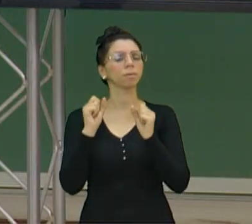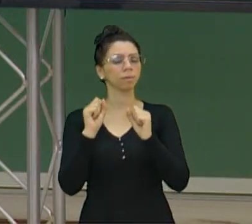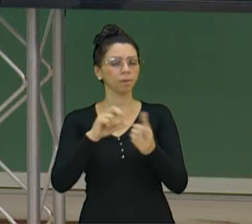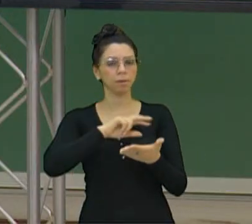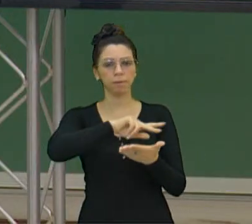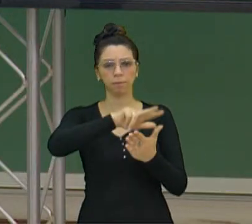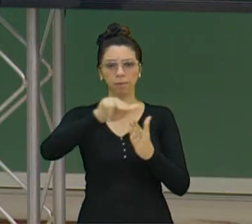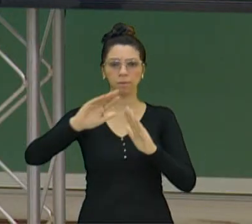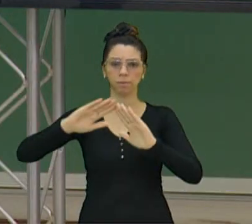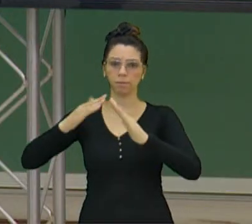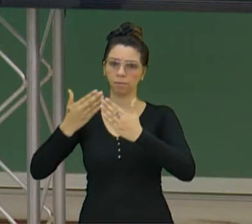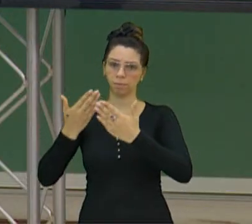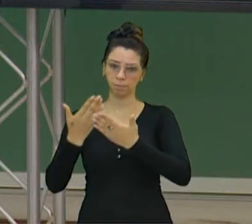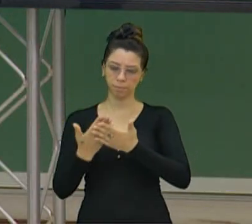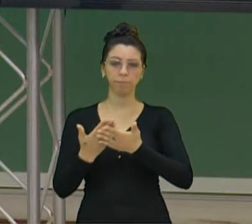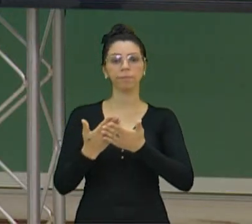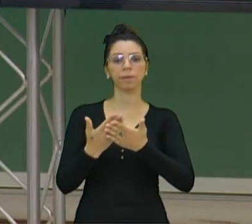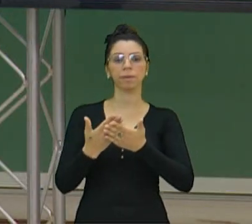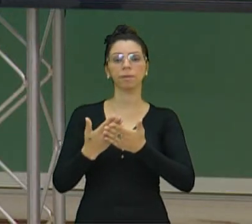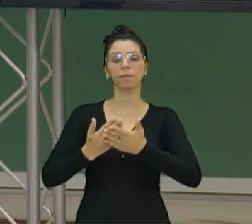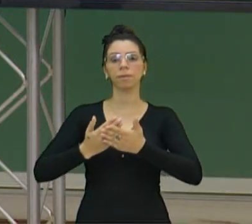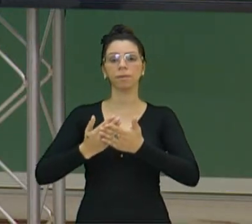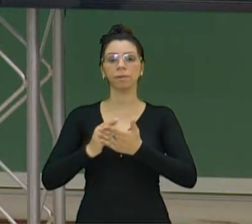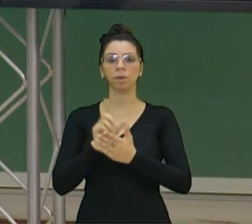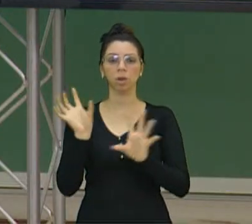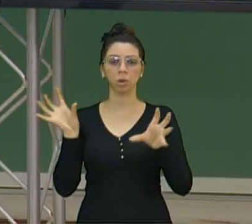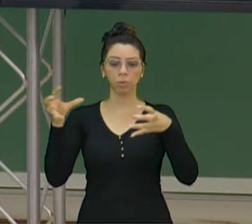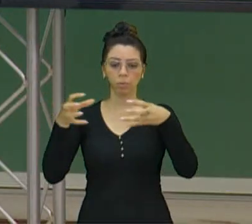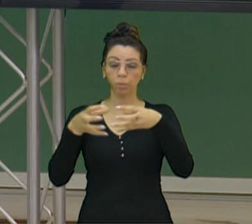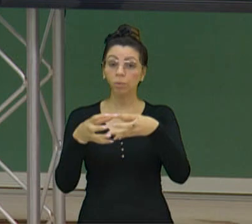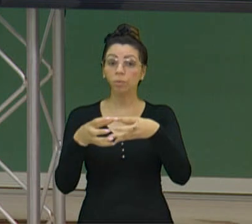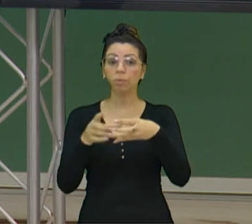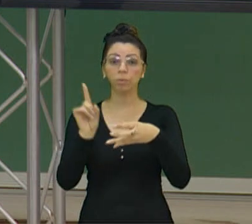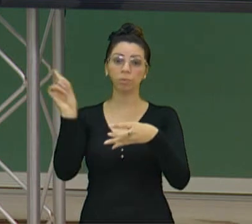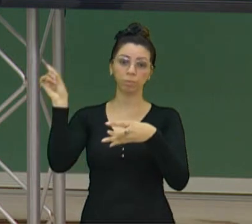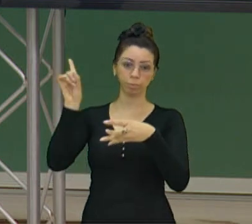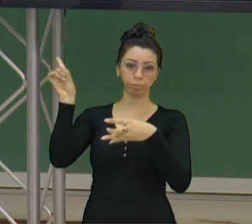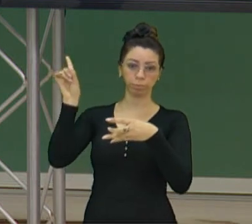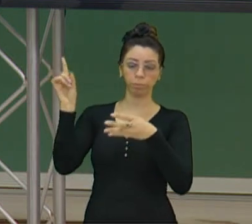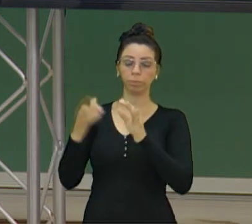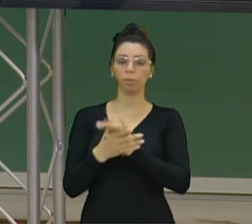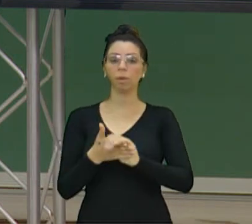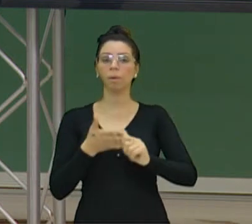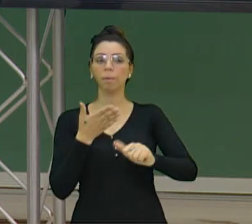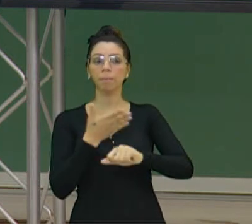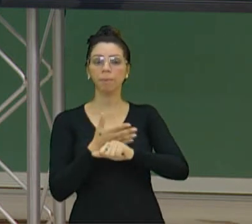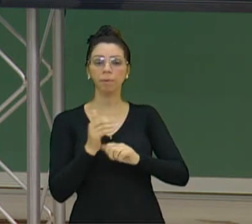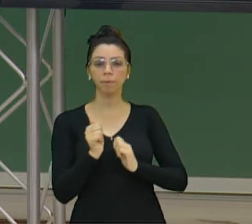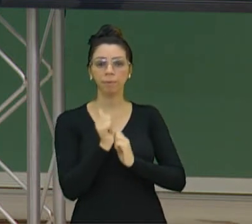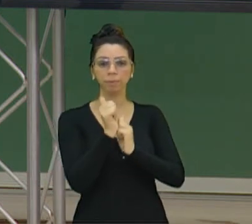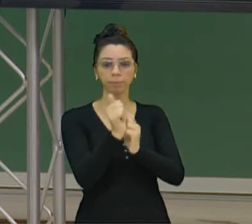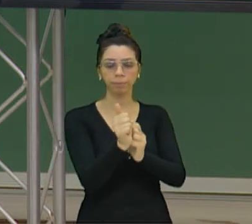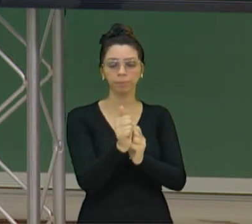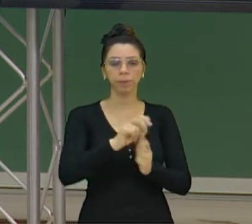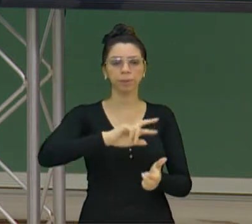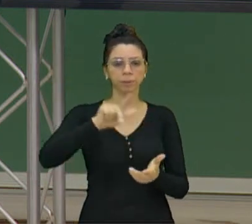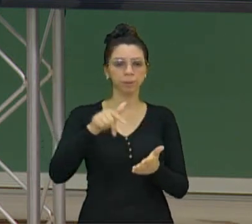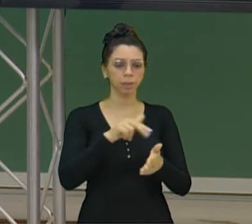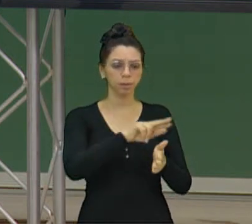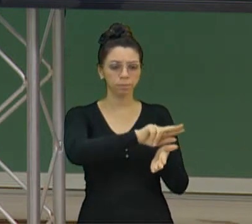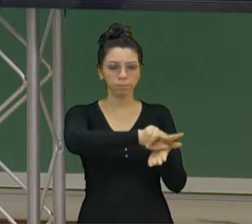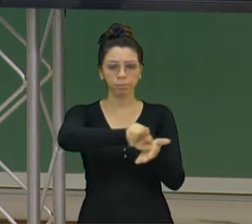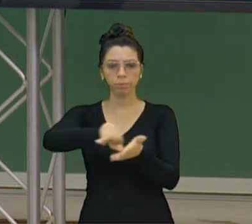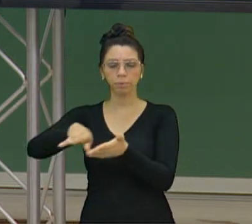várias escolas que têm bandas marciais e que é uma prática que nós podemos acompanhar em diferentes períodos do ano